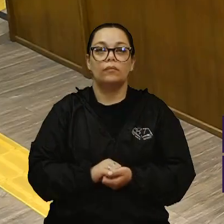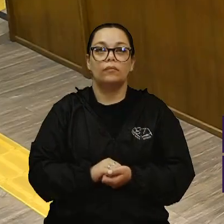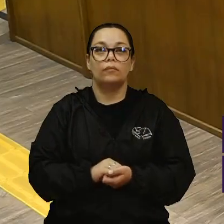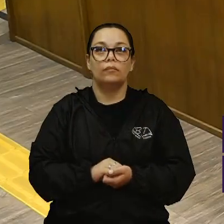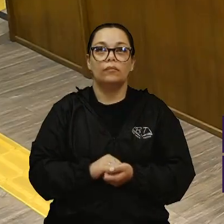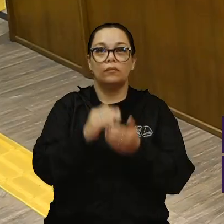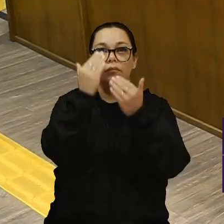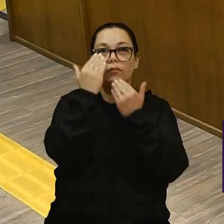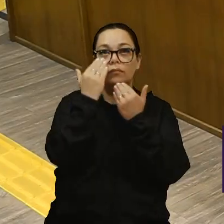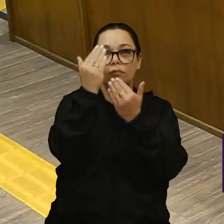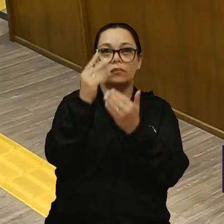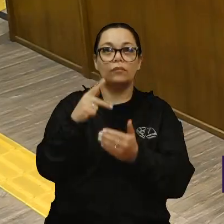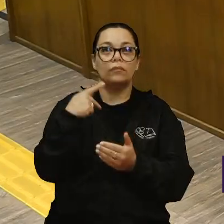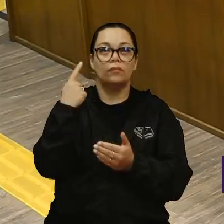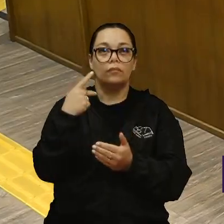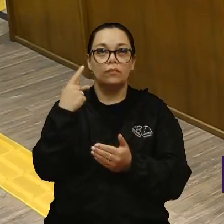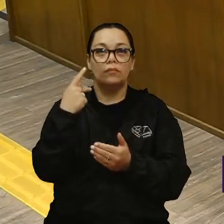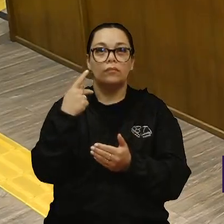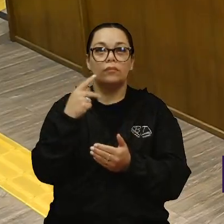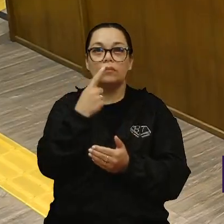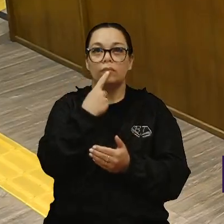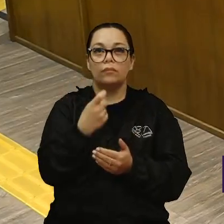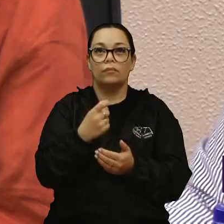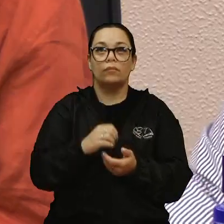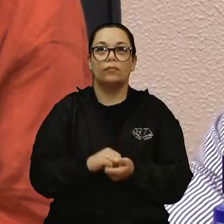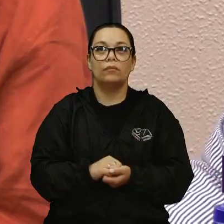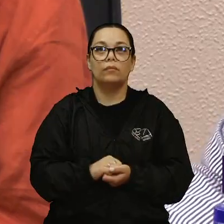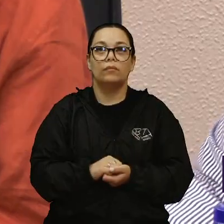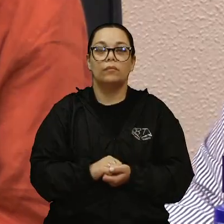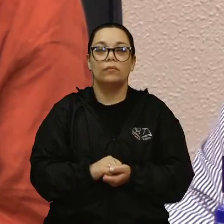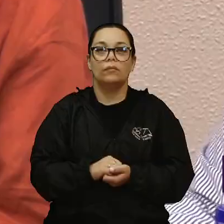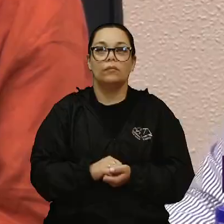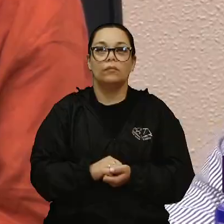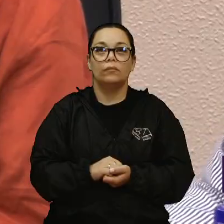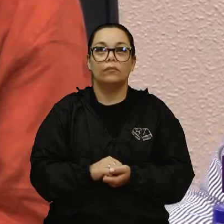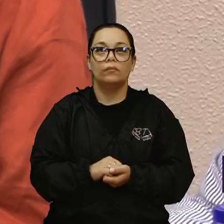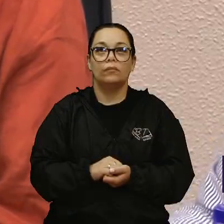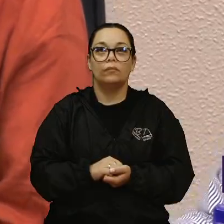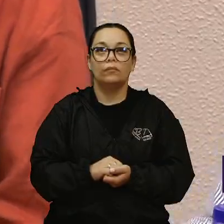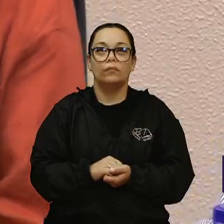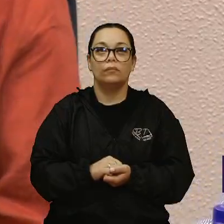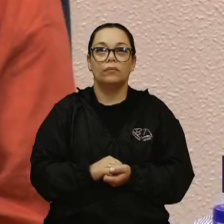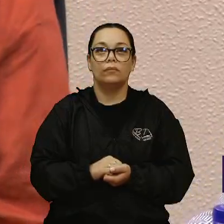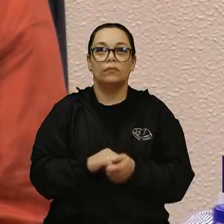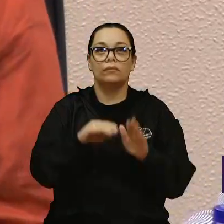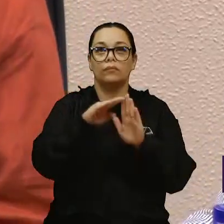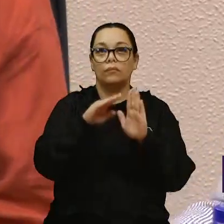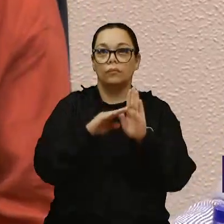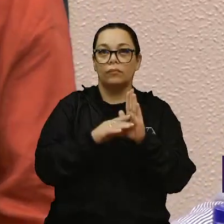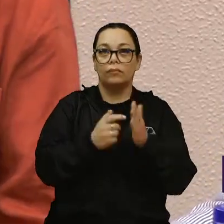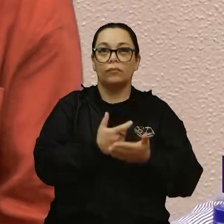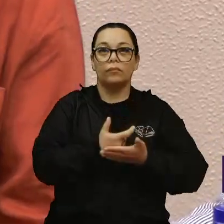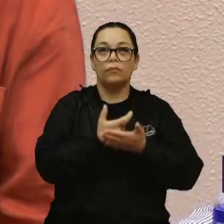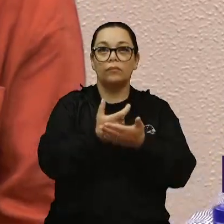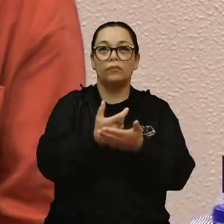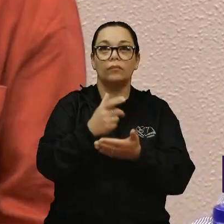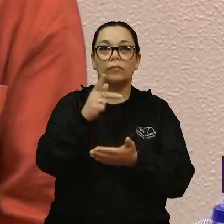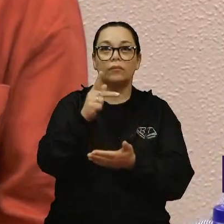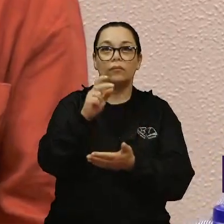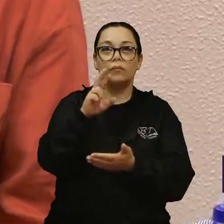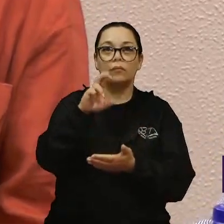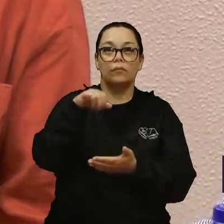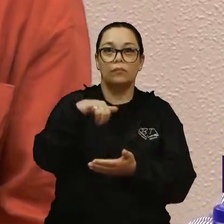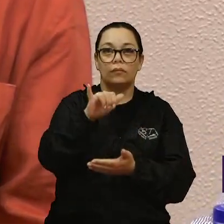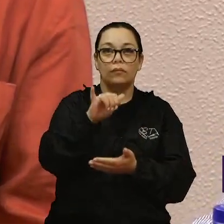Muito obrigado, vereadora Rose Frigieri. A comenda Medalha Percy Vargas de Abreu e